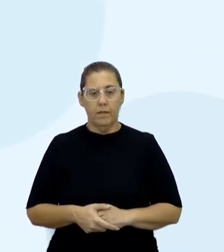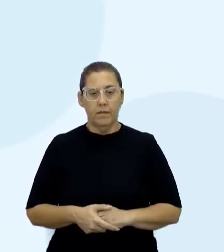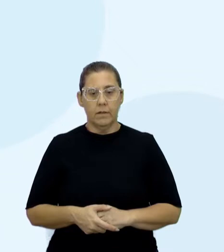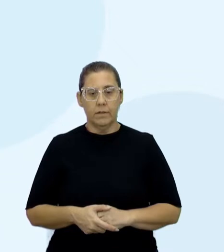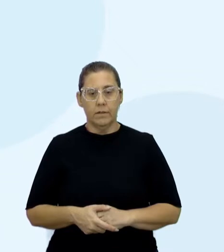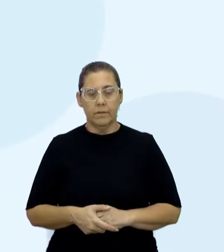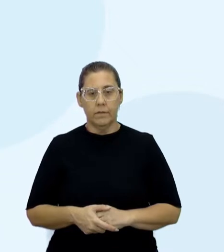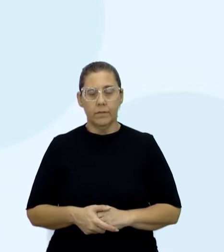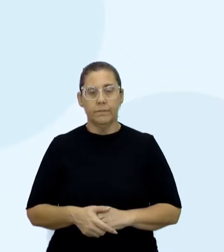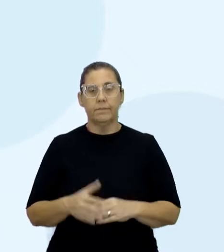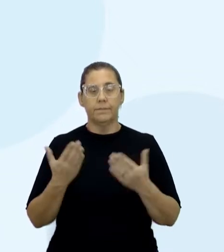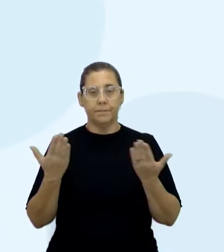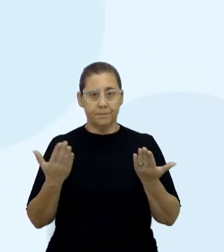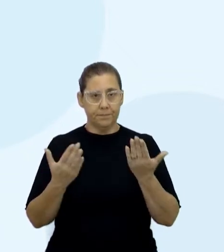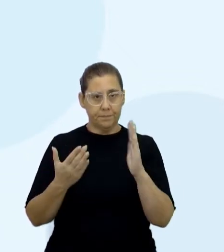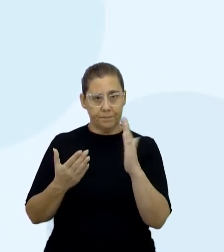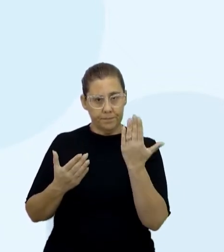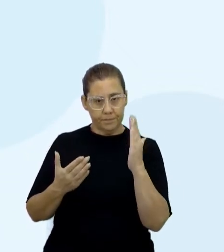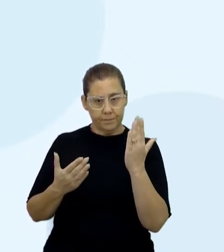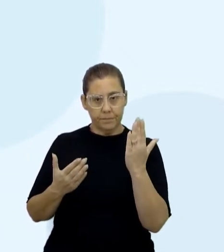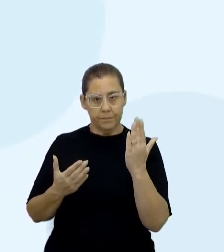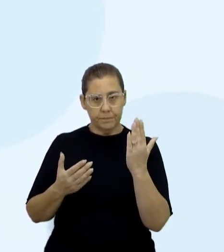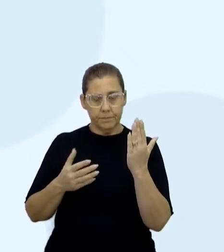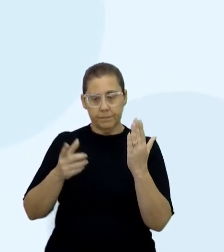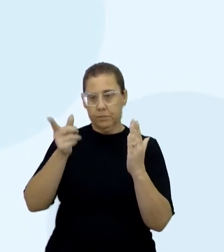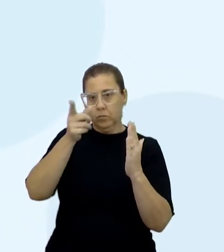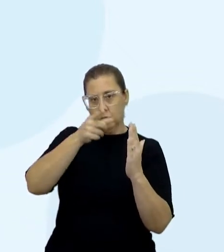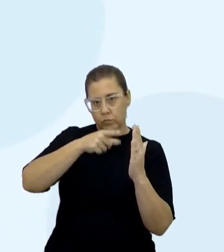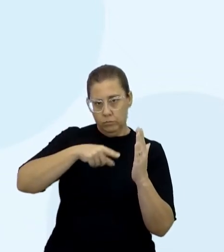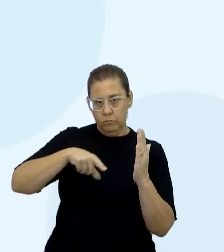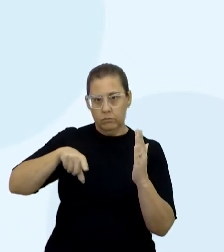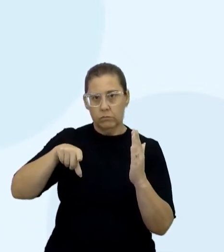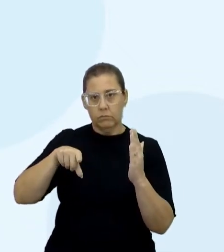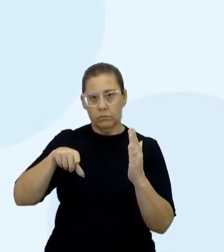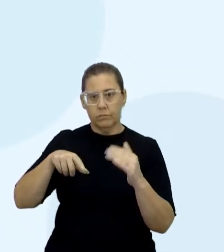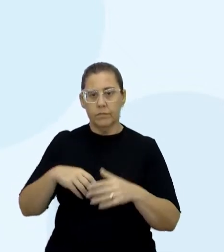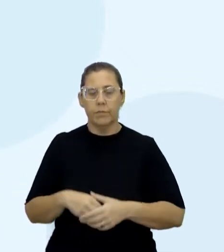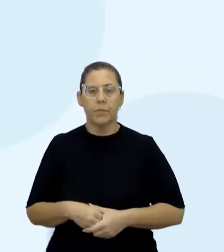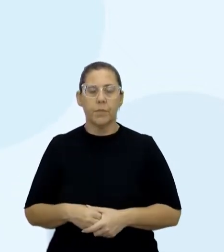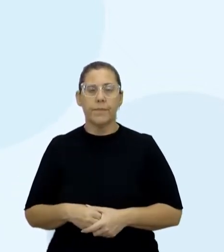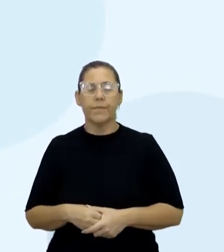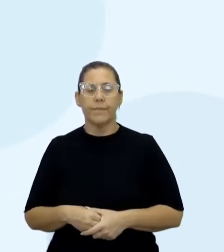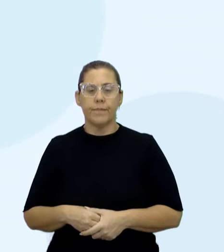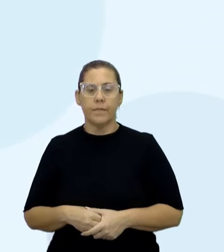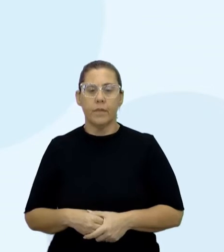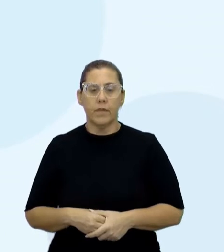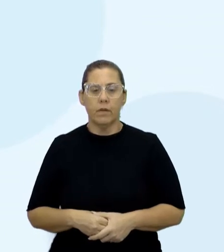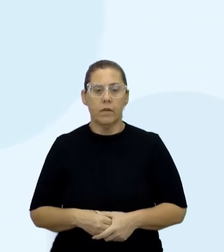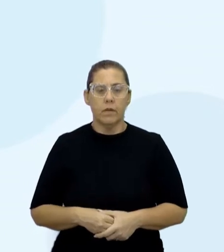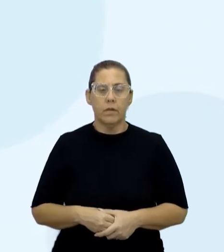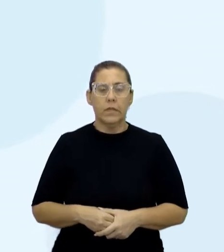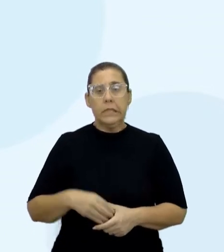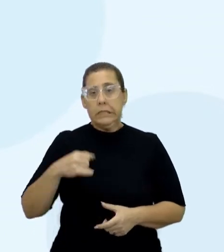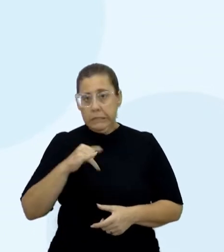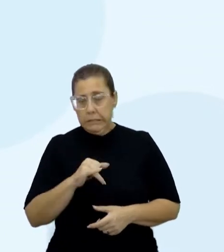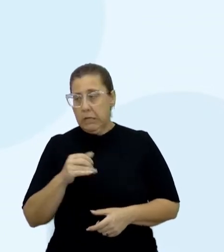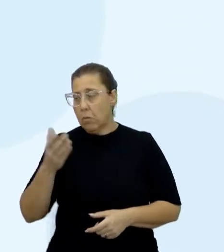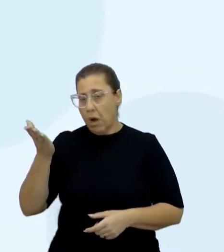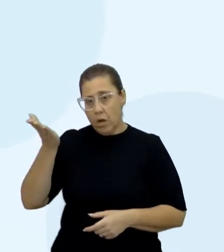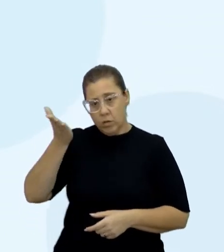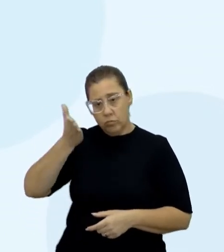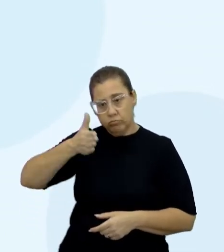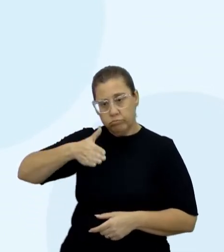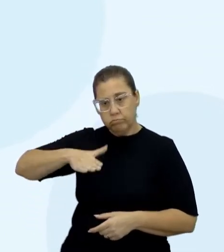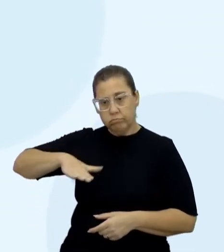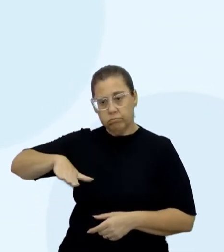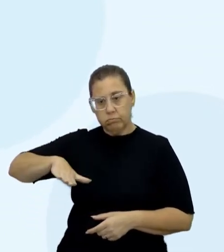Aqui para o nosso espelho esférico, né, que é meio arredondado e tudo mais, se é uma esfera